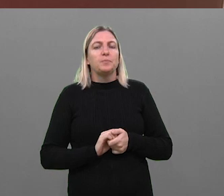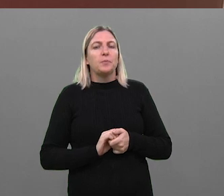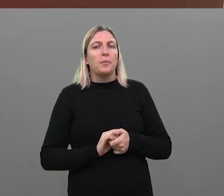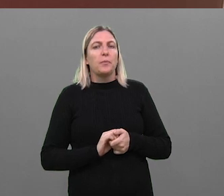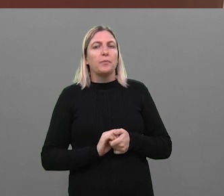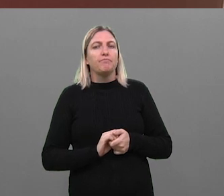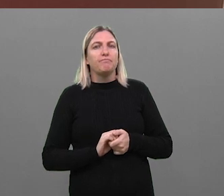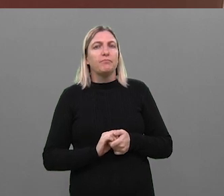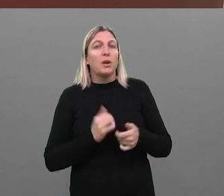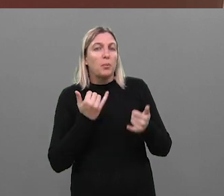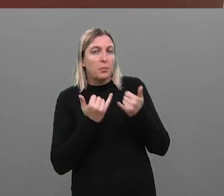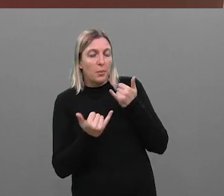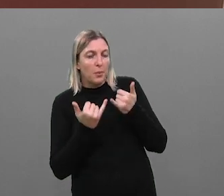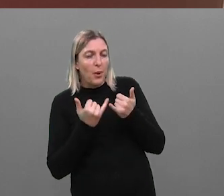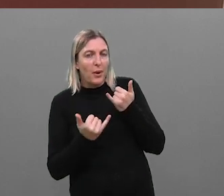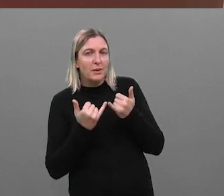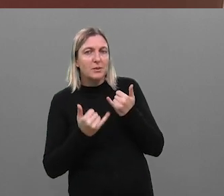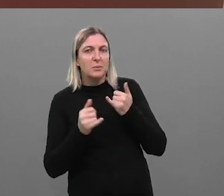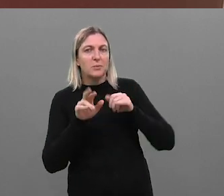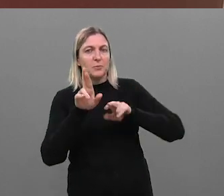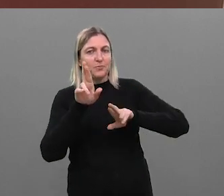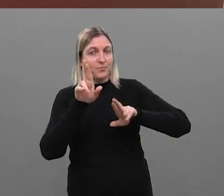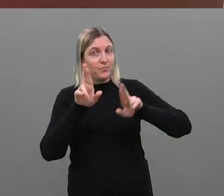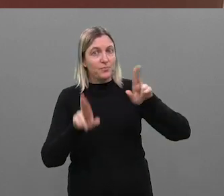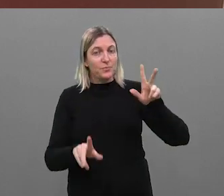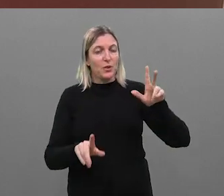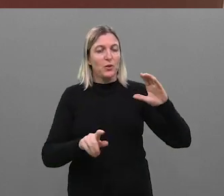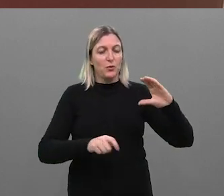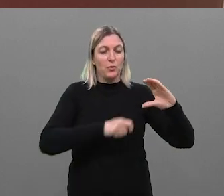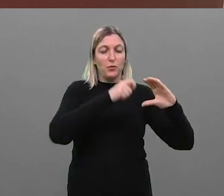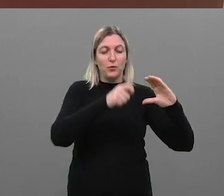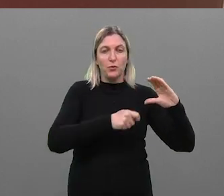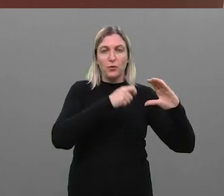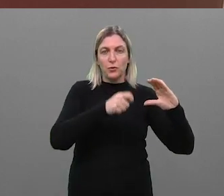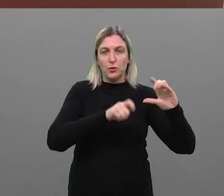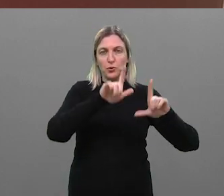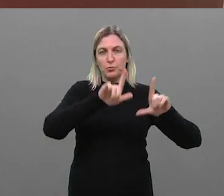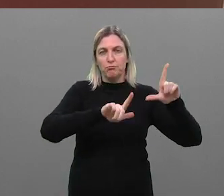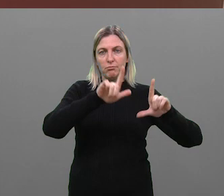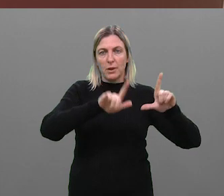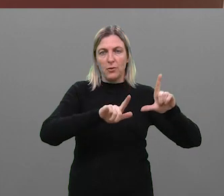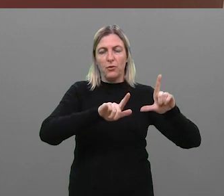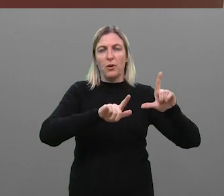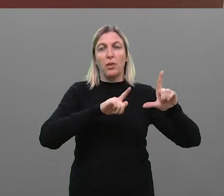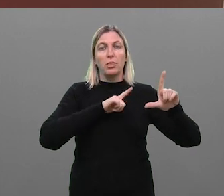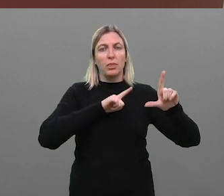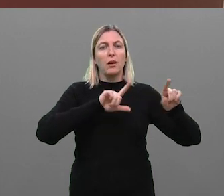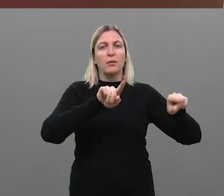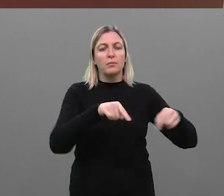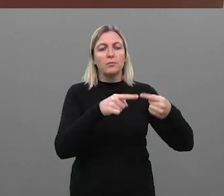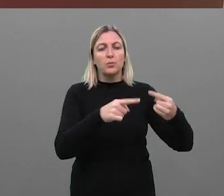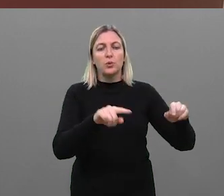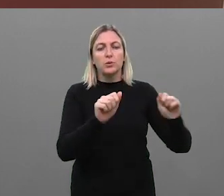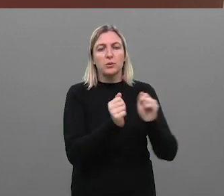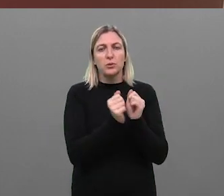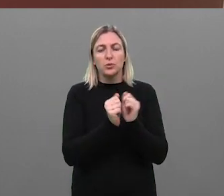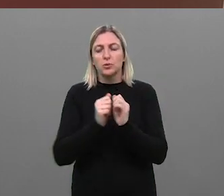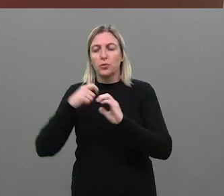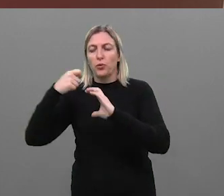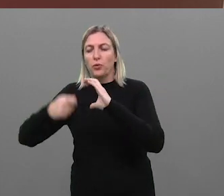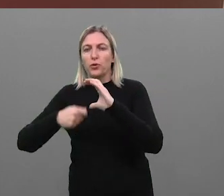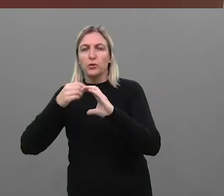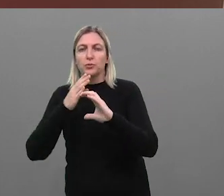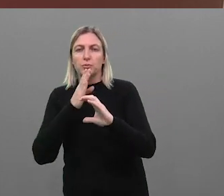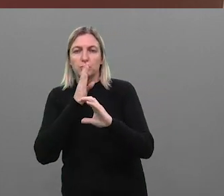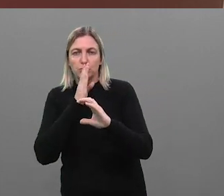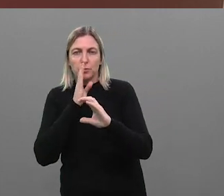que que faz até uma diferença em você é a mesma coisa tu ter um um vídeo de televisão com trilha